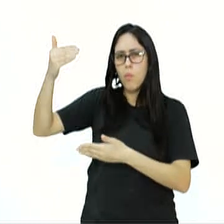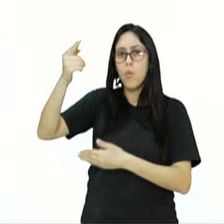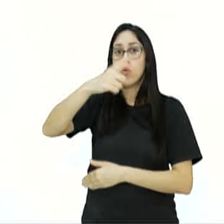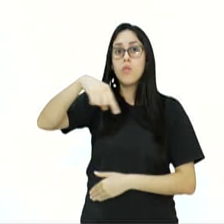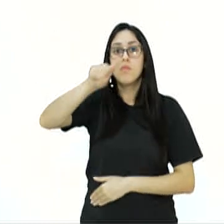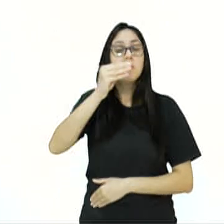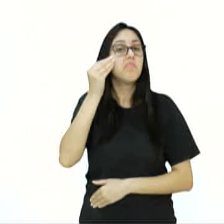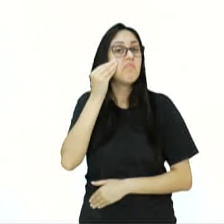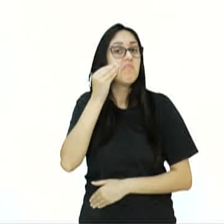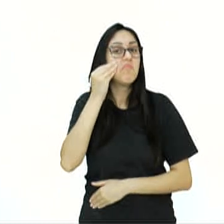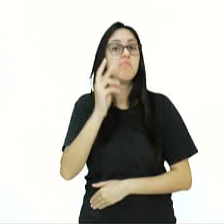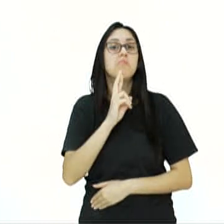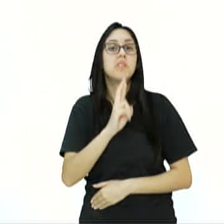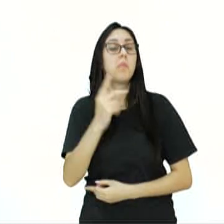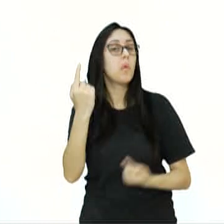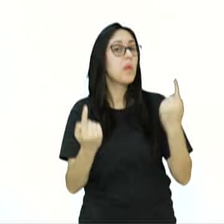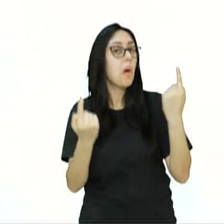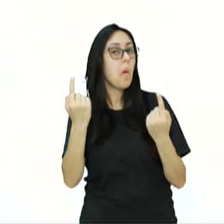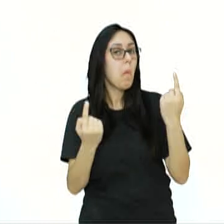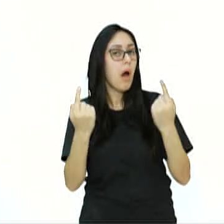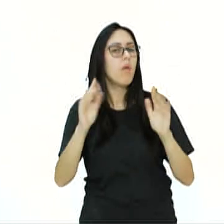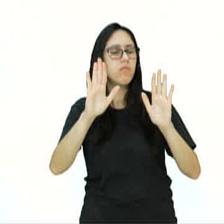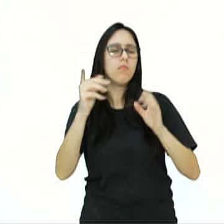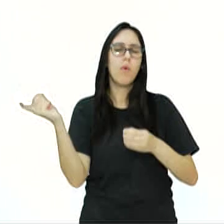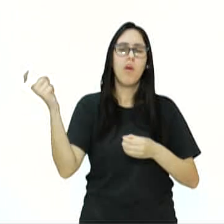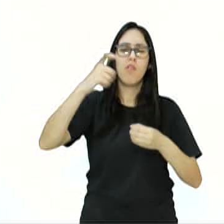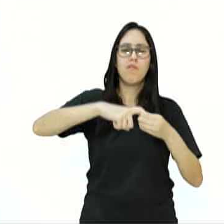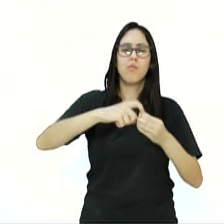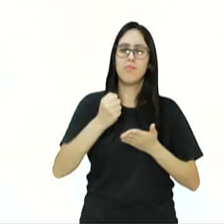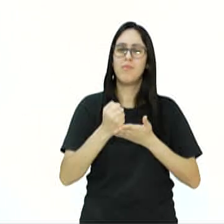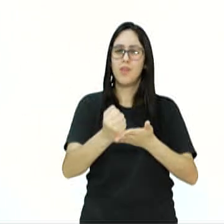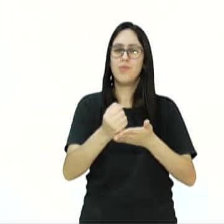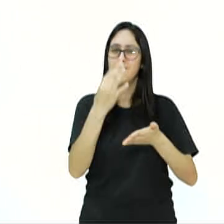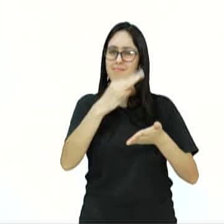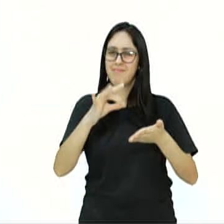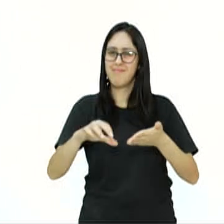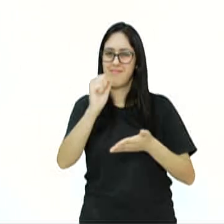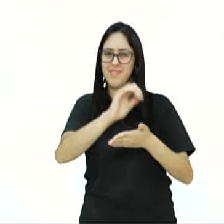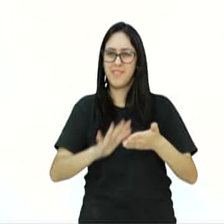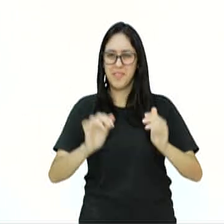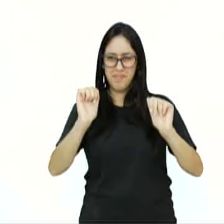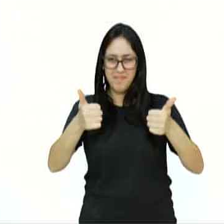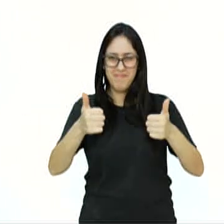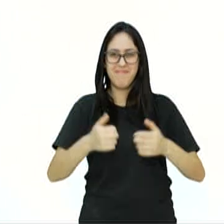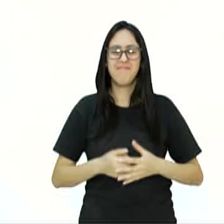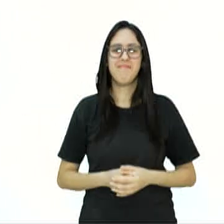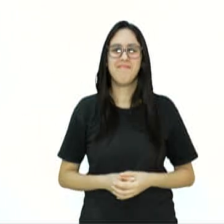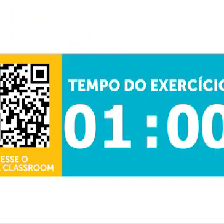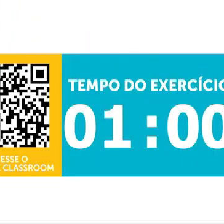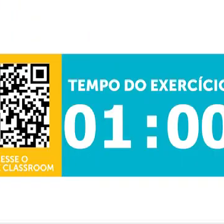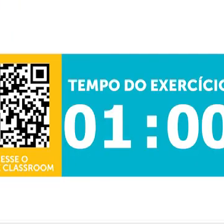vocês com as alternativas, quando a gente voltar a gente faz a correção dessa atividade, beleza?